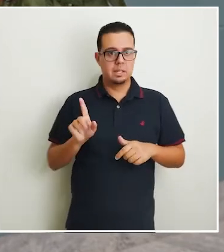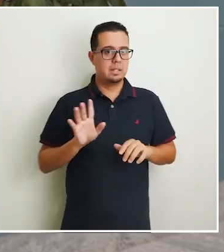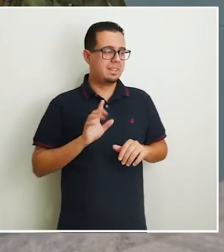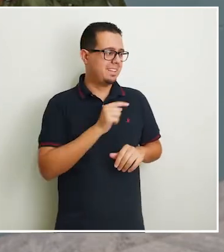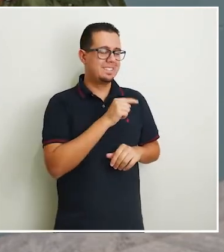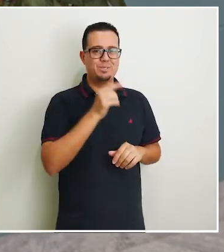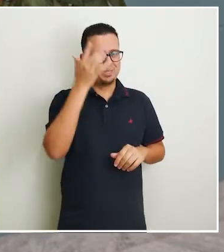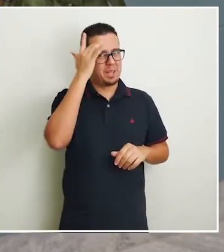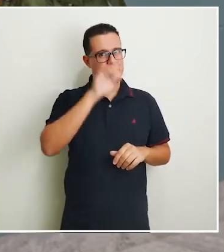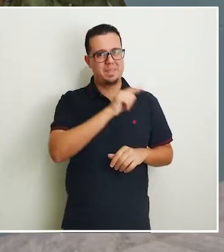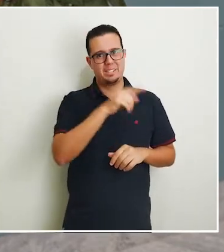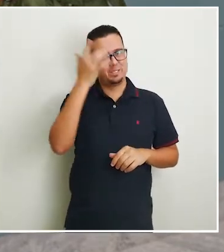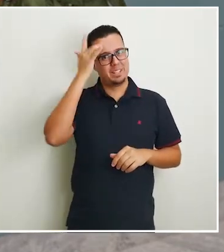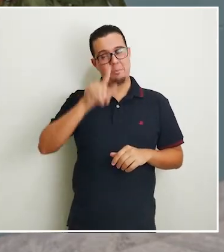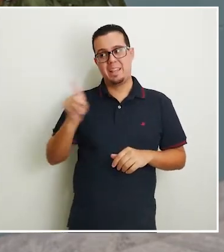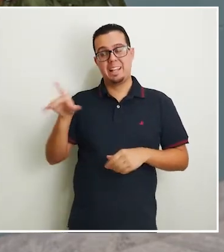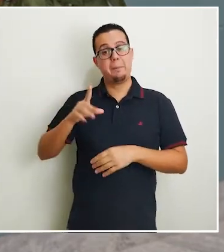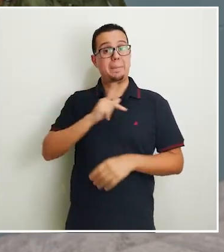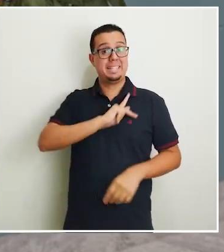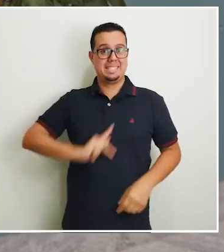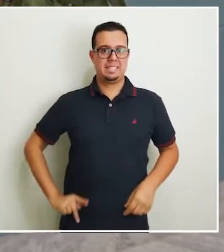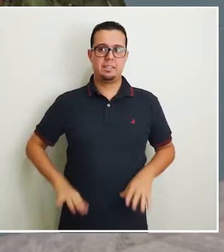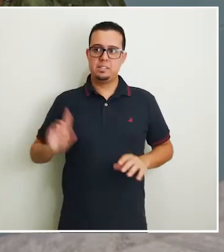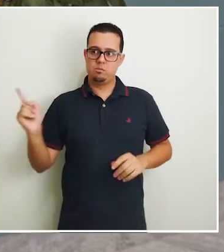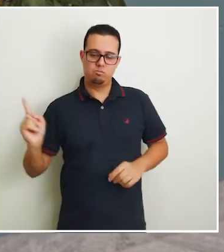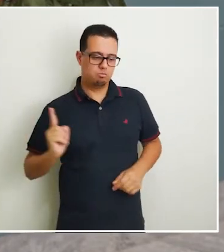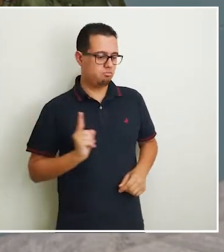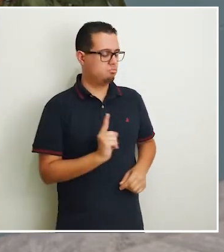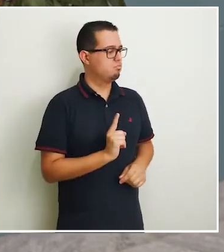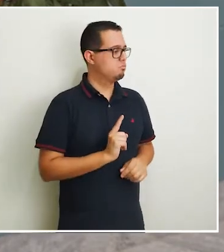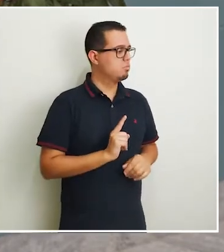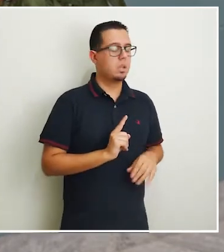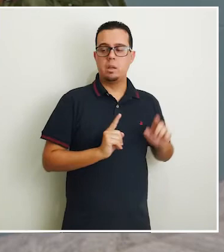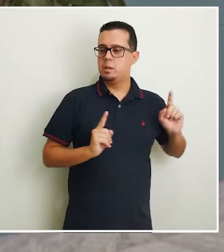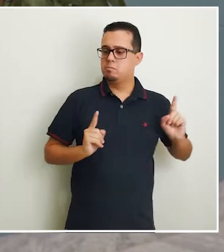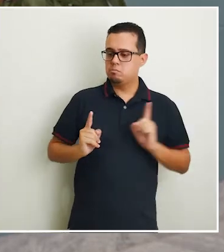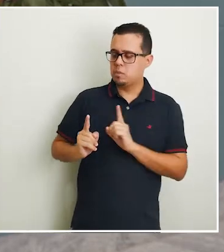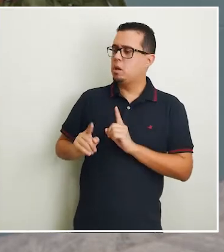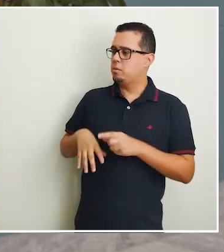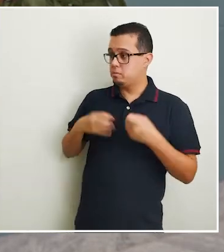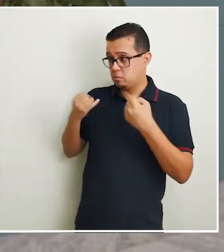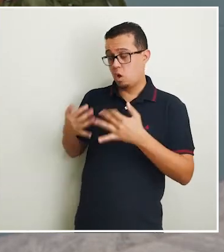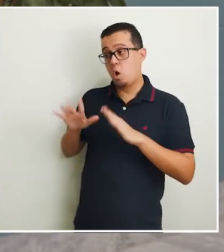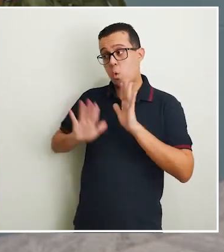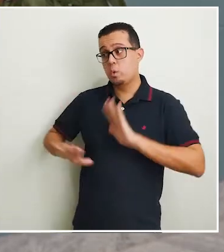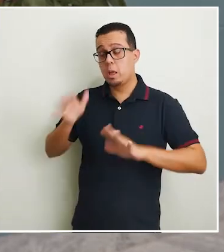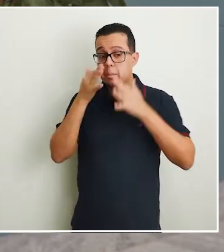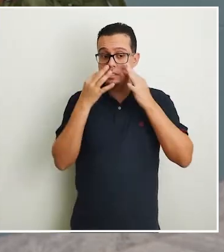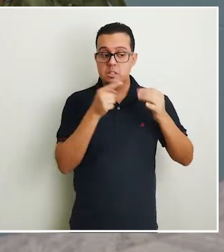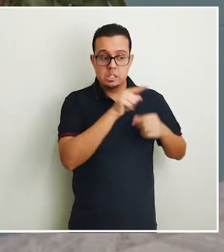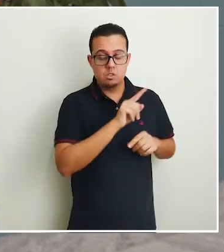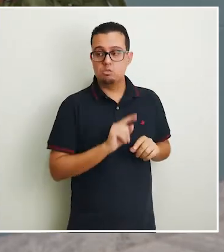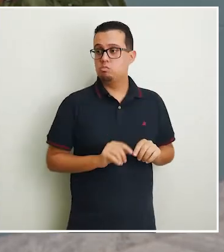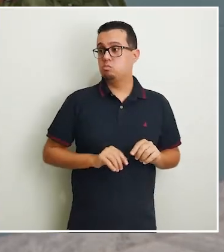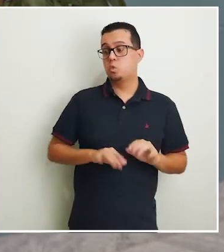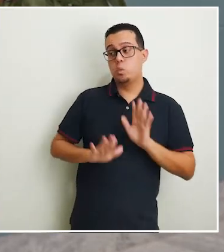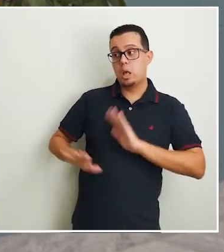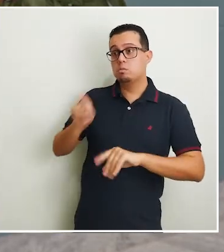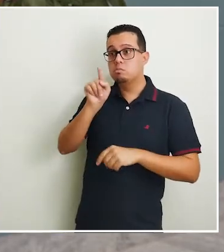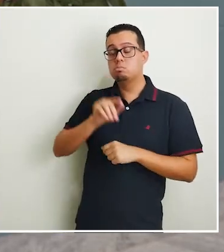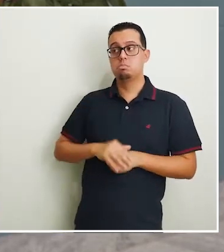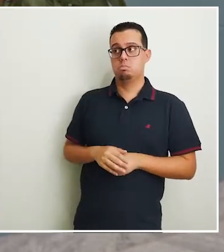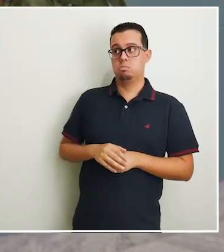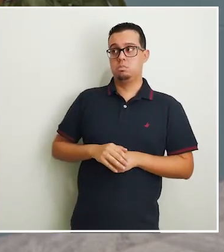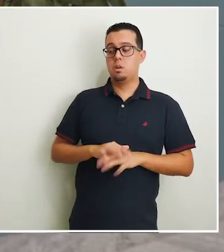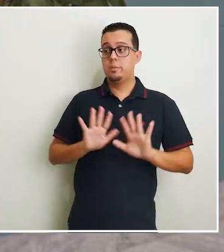muito carinho e uma aproximação bem instrutiva, ele diz, olha, preste atenção nisso, tome cuidado com aquilo. E em um